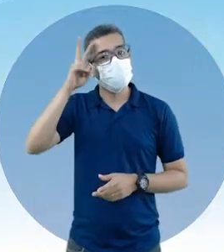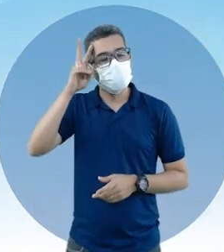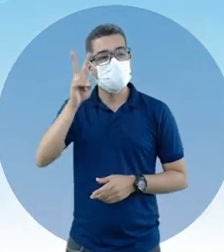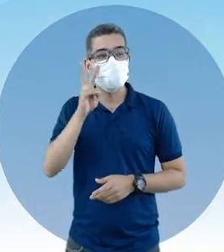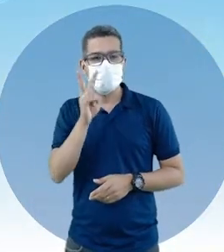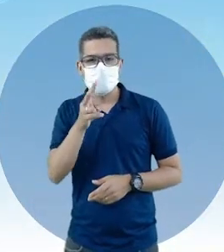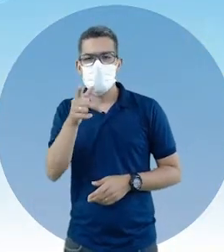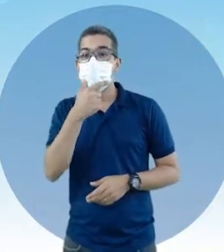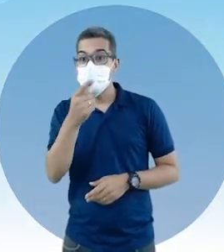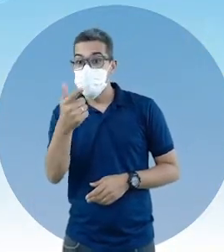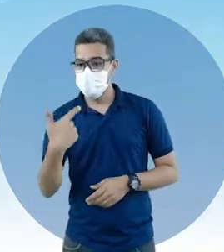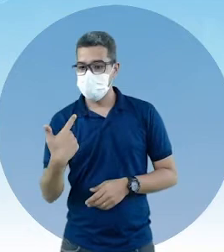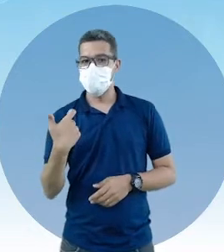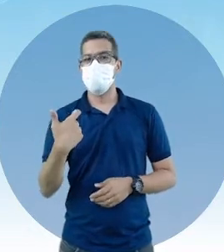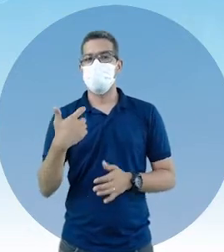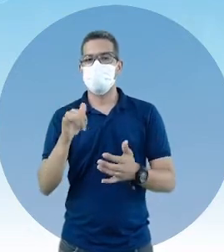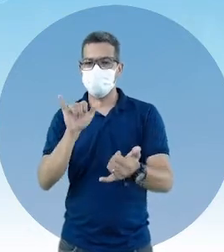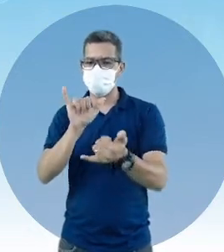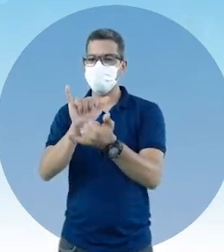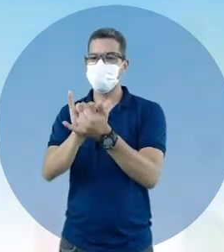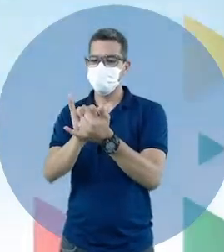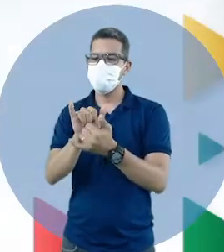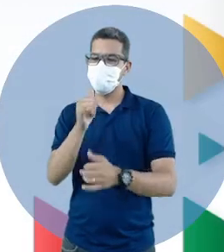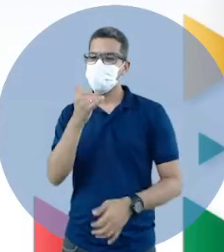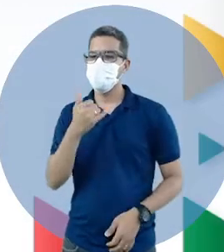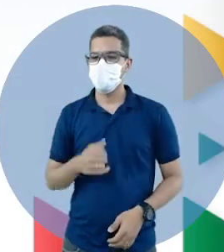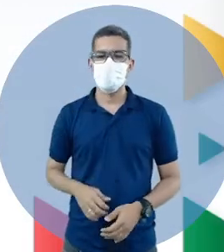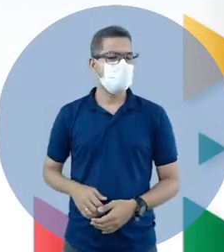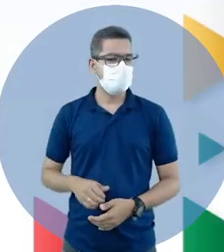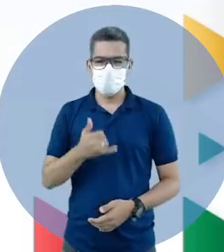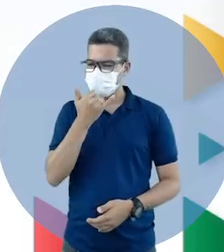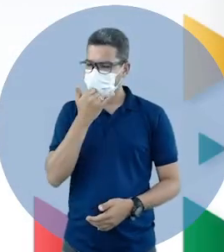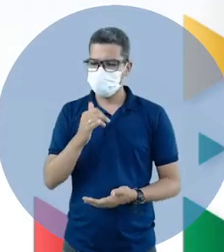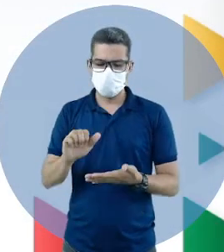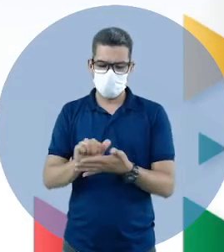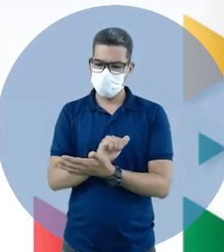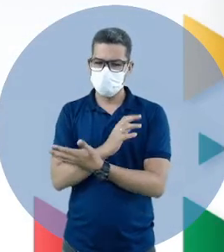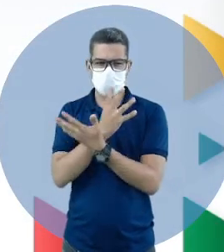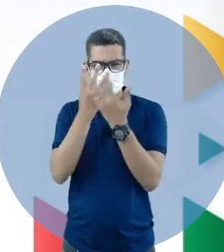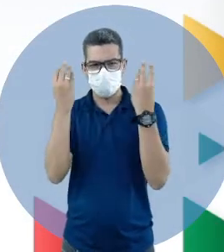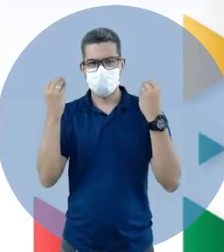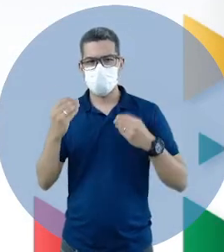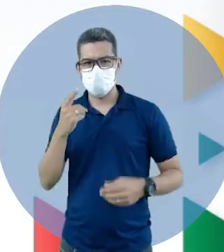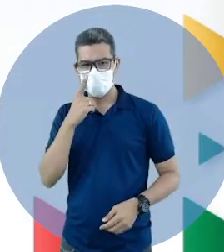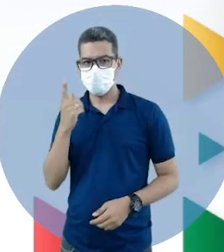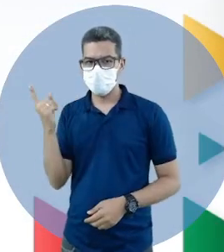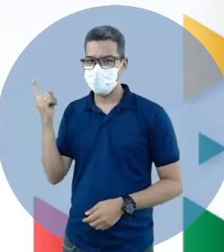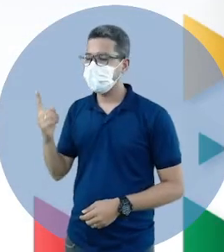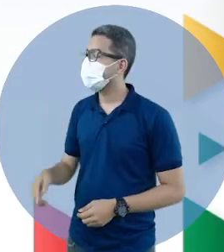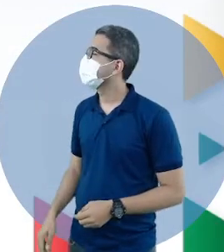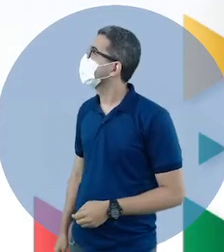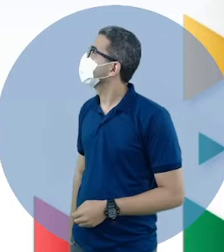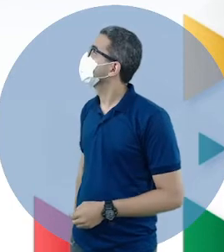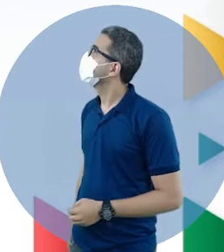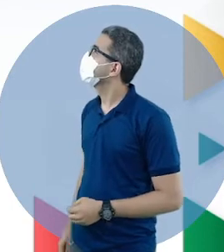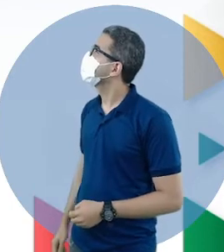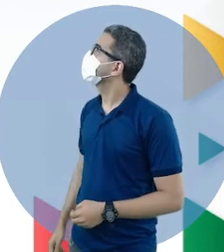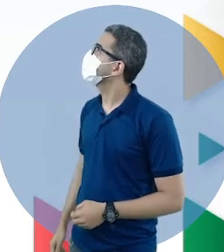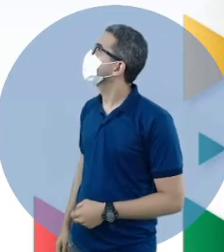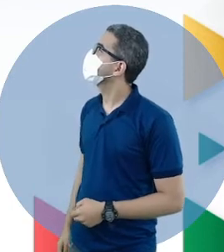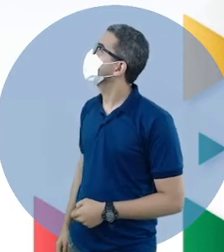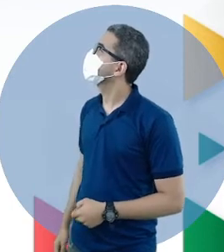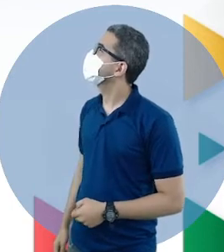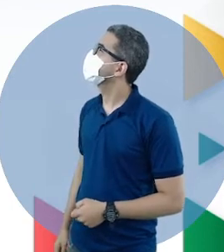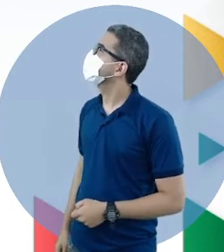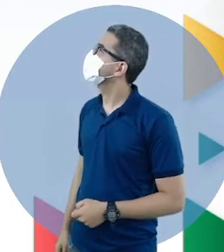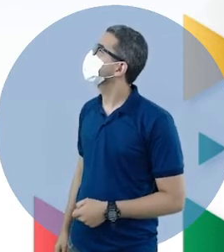é importante lembrar. Olha aí o perdão, reflitam essa foto aí, uma foto icônica, forte. Olha aí, ele